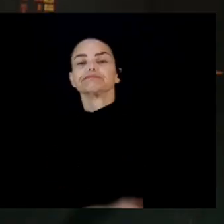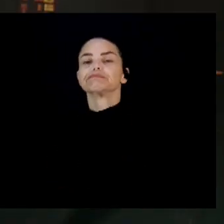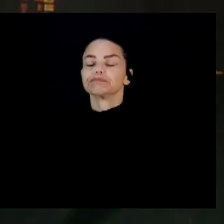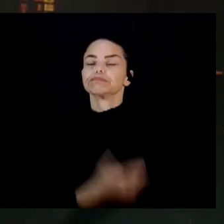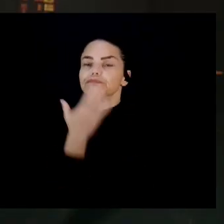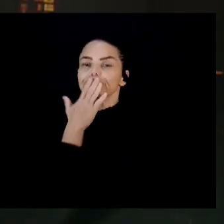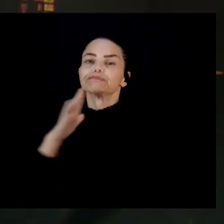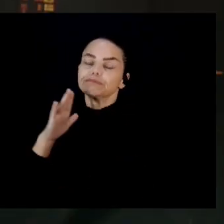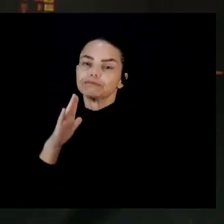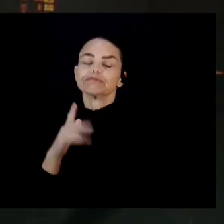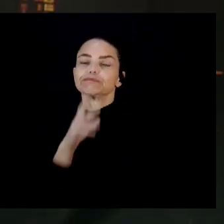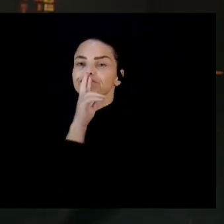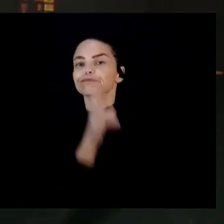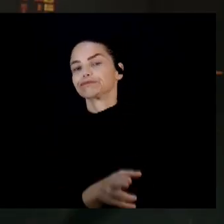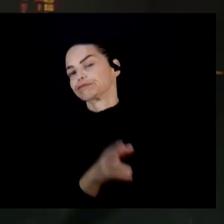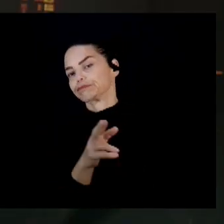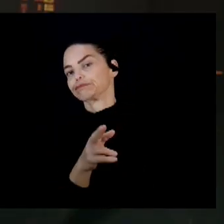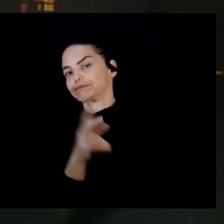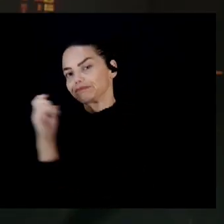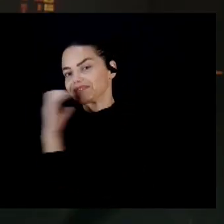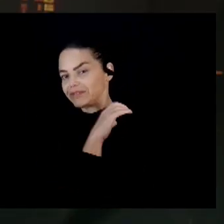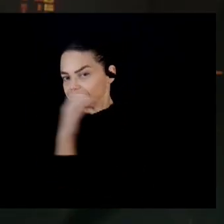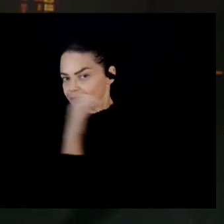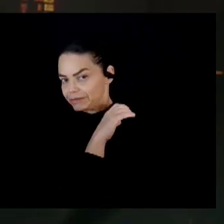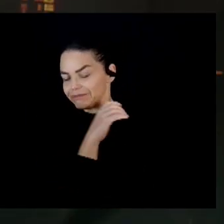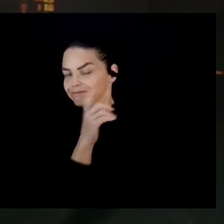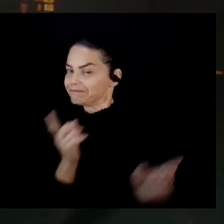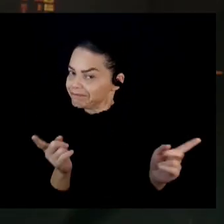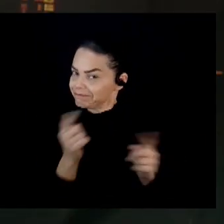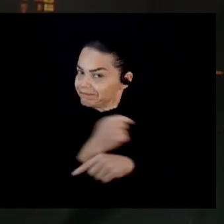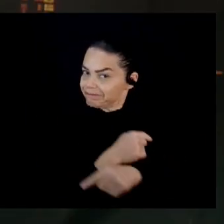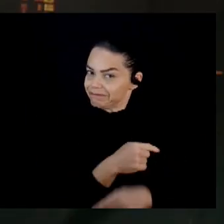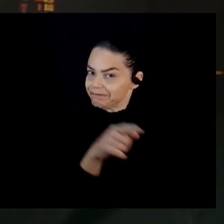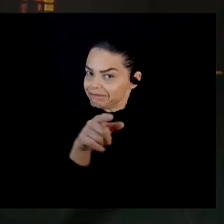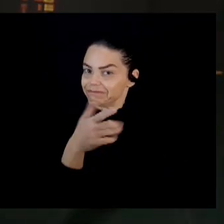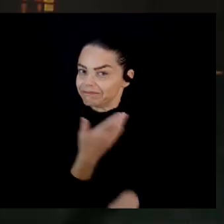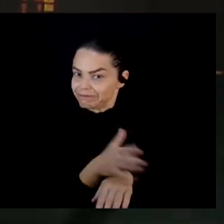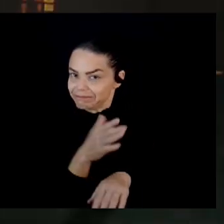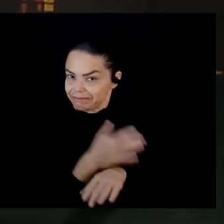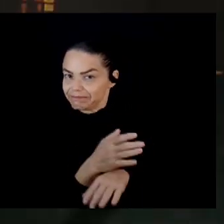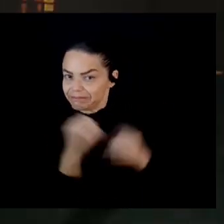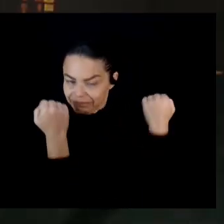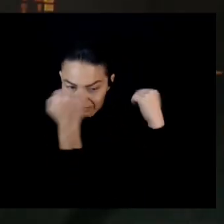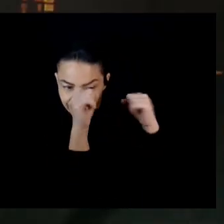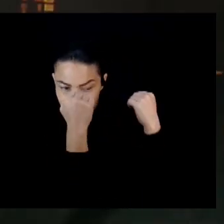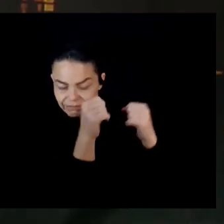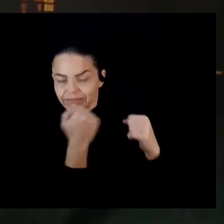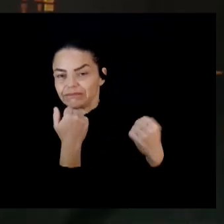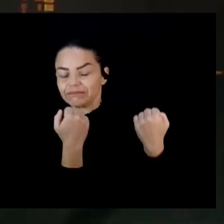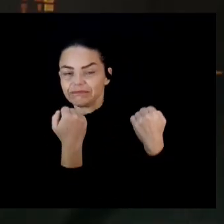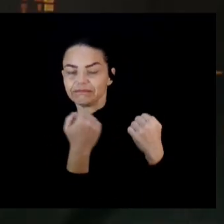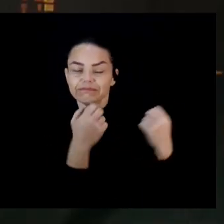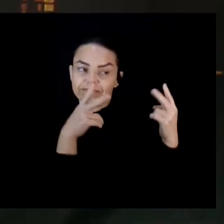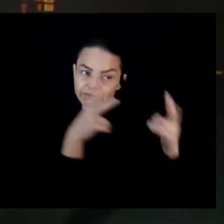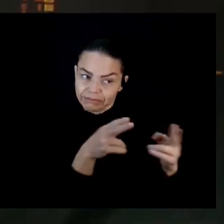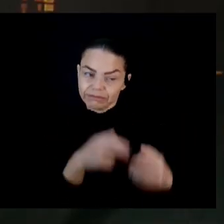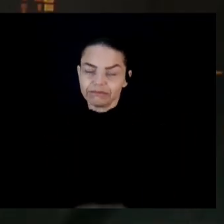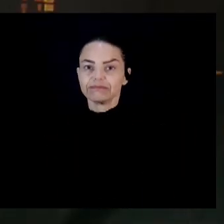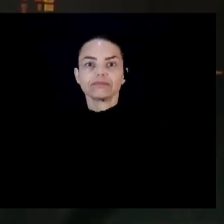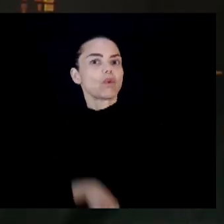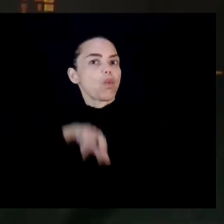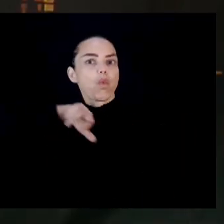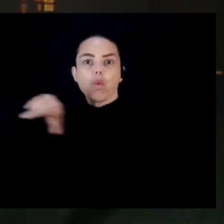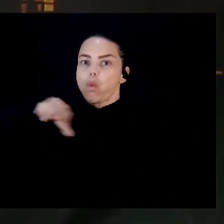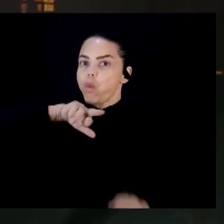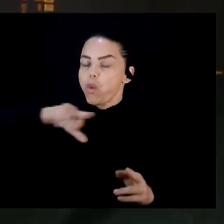resultados infalíveis. Por outro lado, você treina igual a outra pessoa e os resultados são diferentes. E